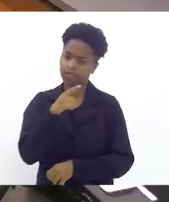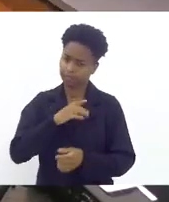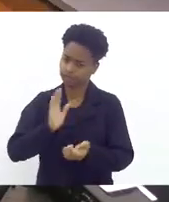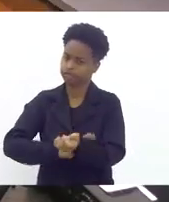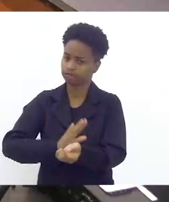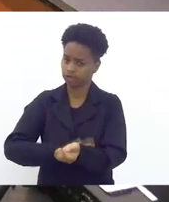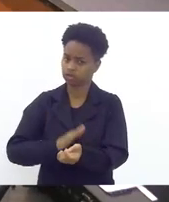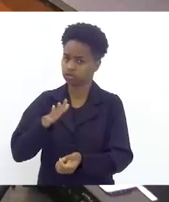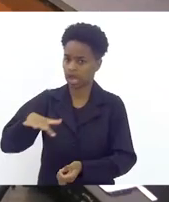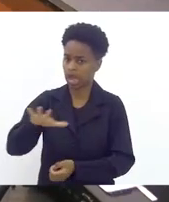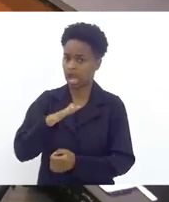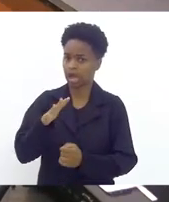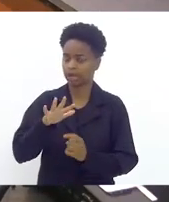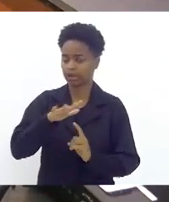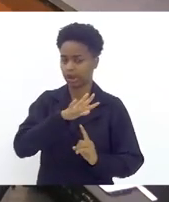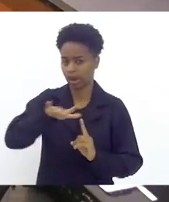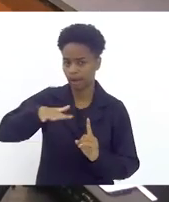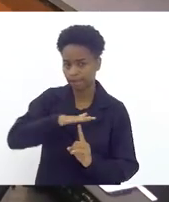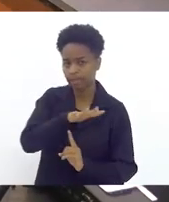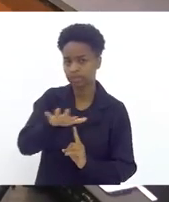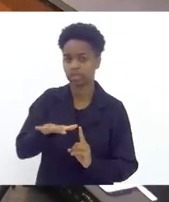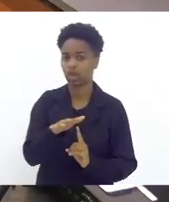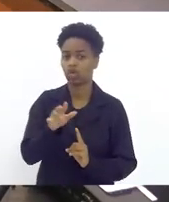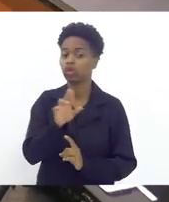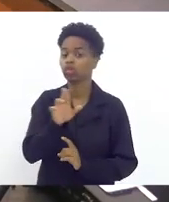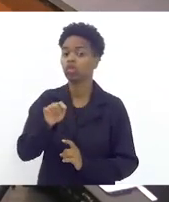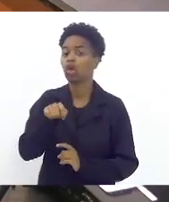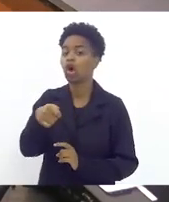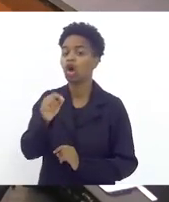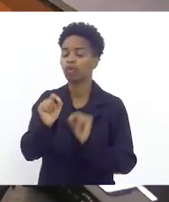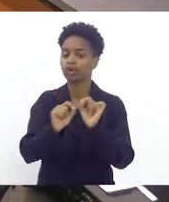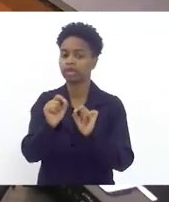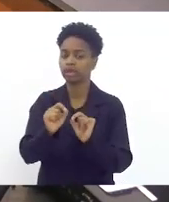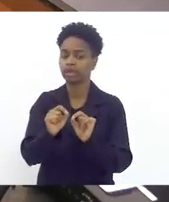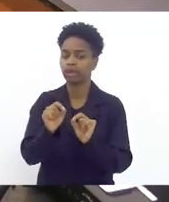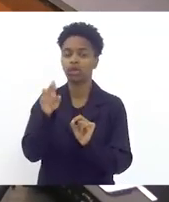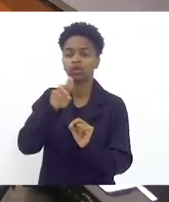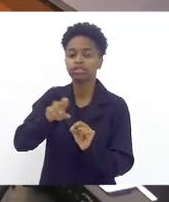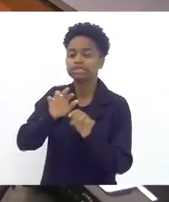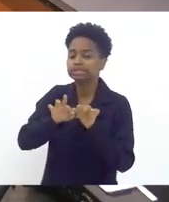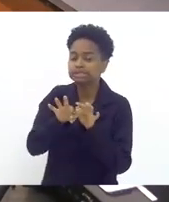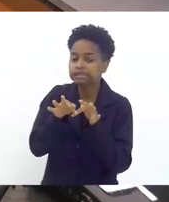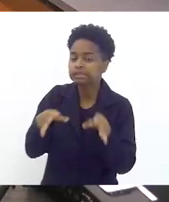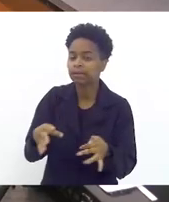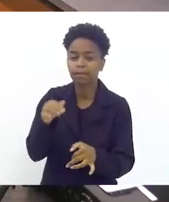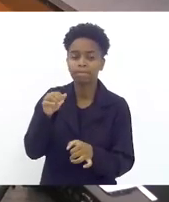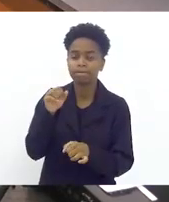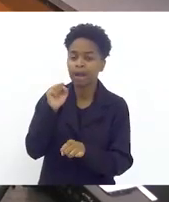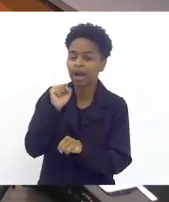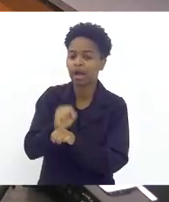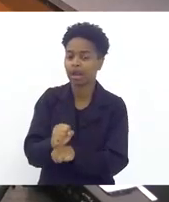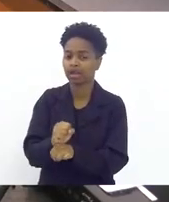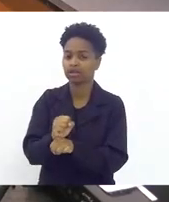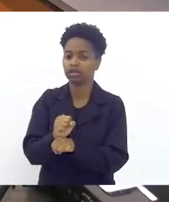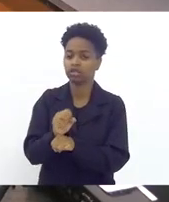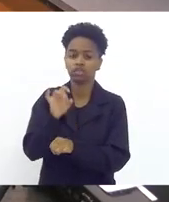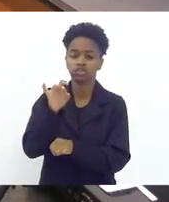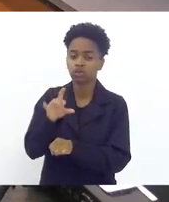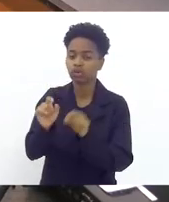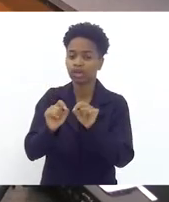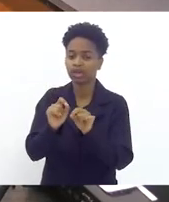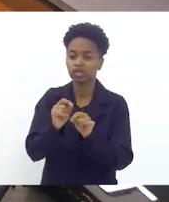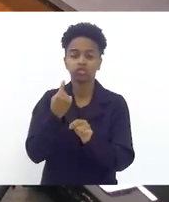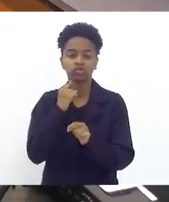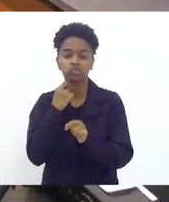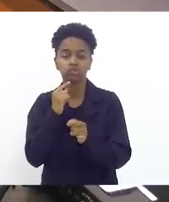vício na gestão ambiental e esse vício se chama aplicação simples e pura e parada do princípio poluidor